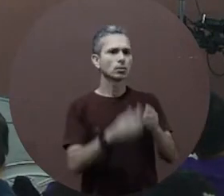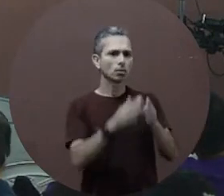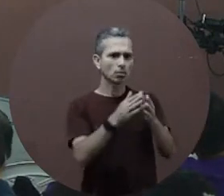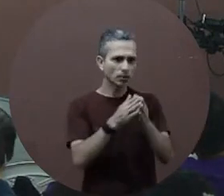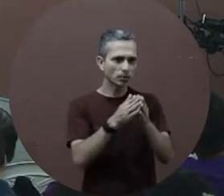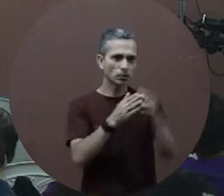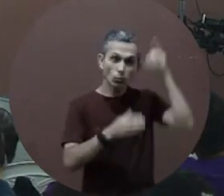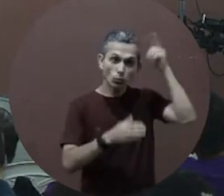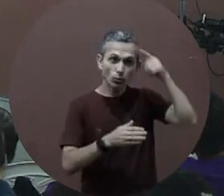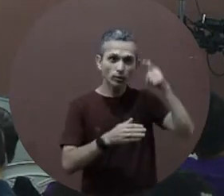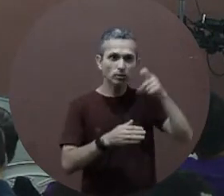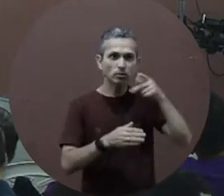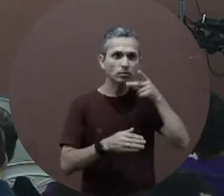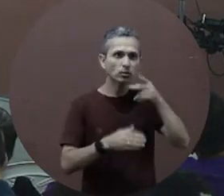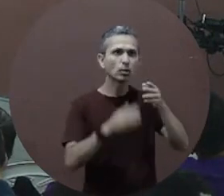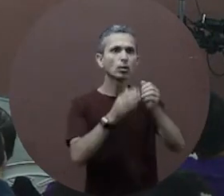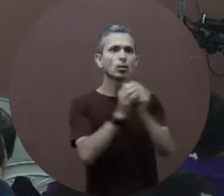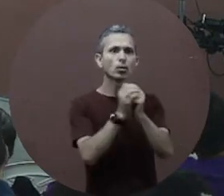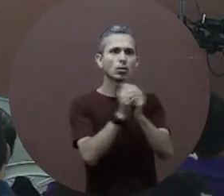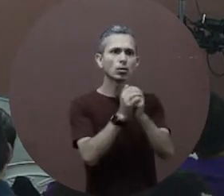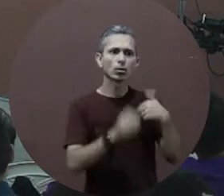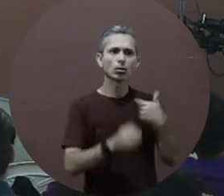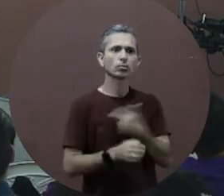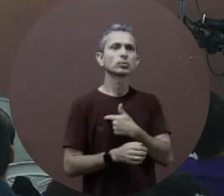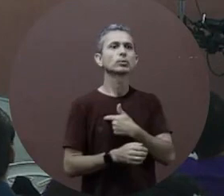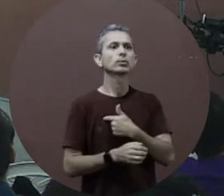está dizendo, orem por nós, porque a gente quer fazer o que é correto.